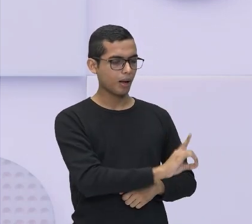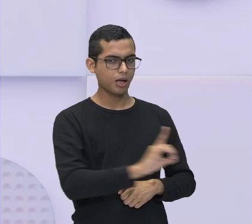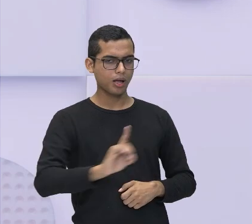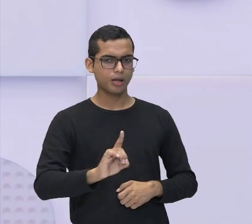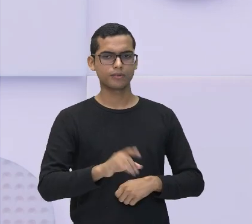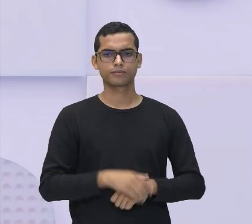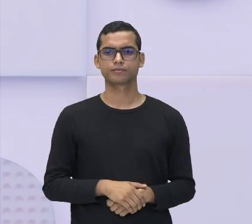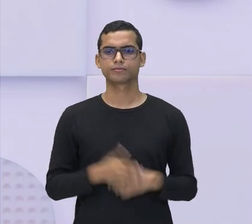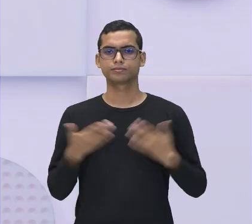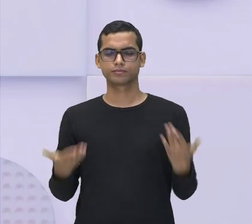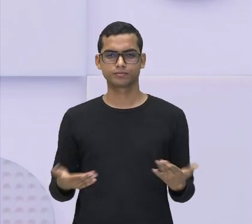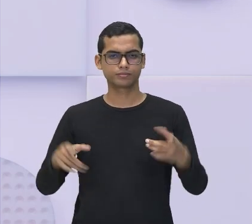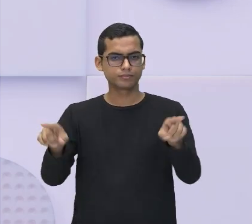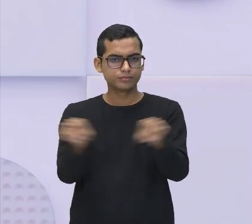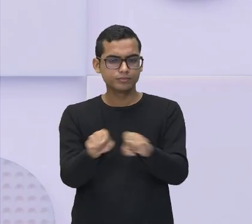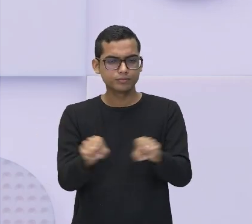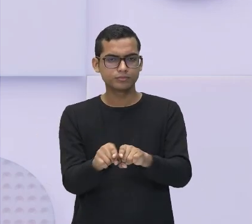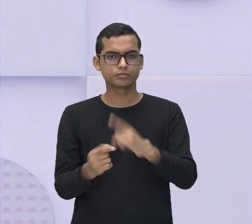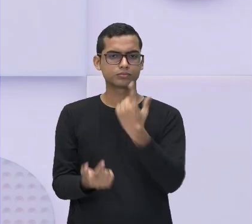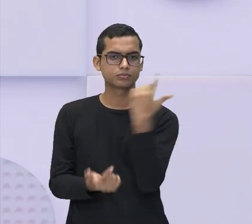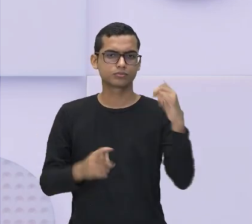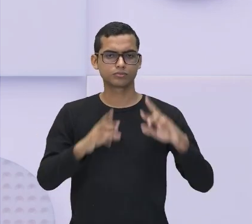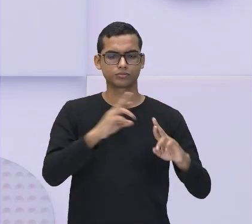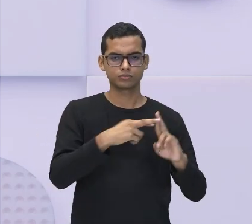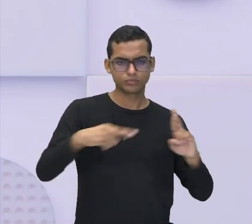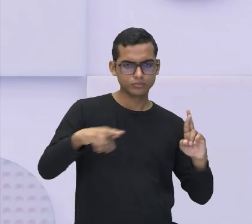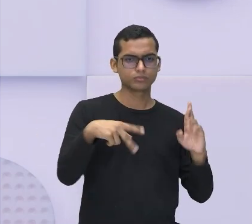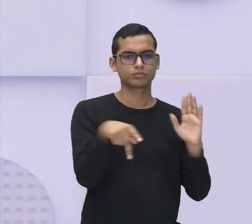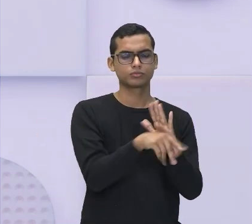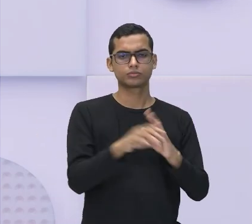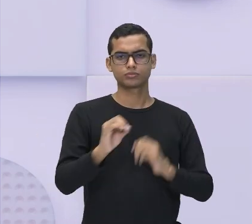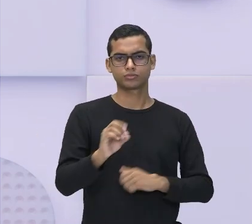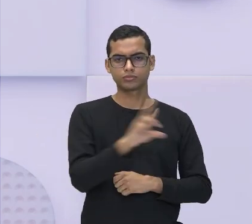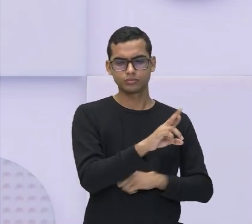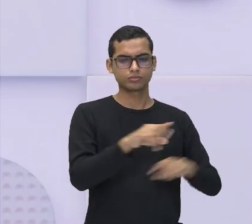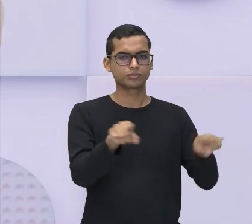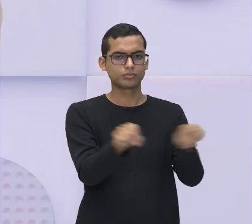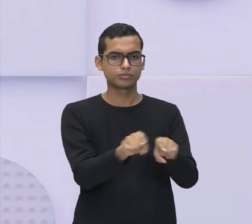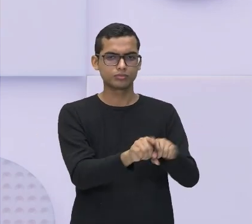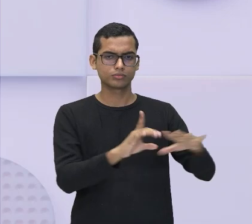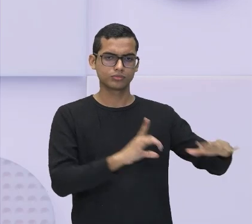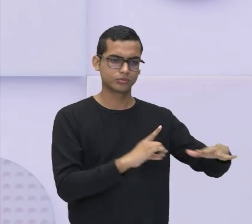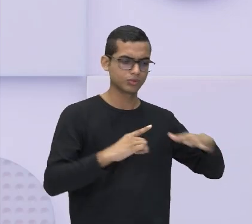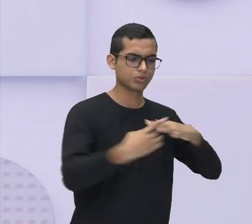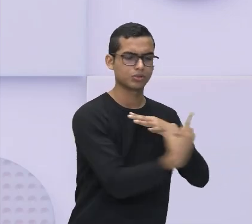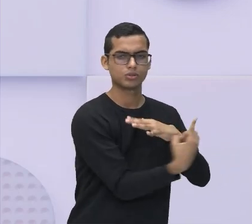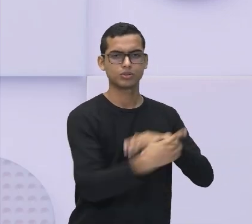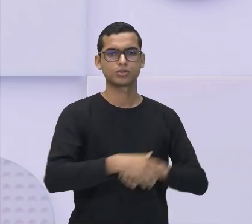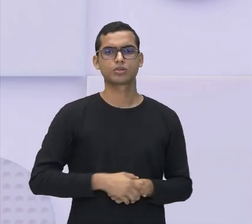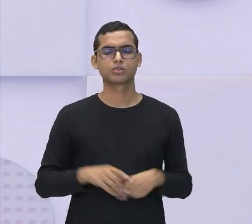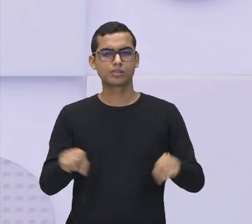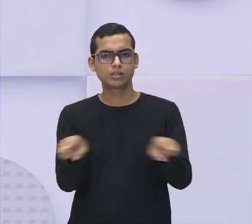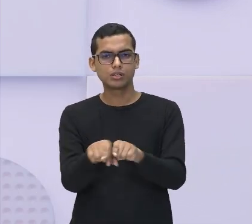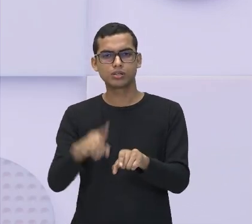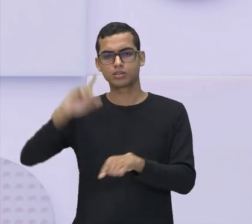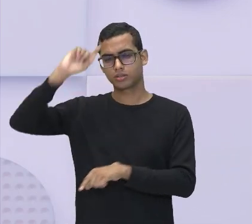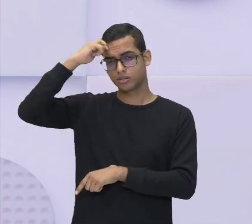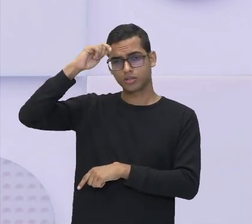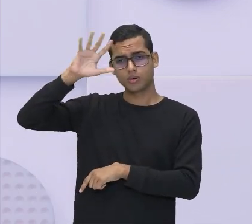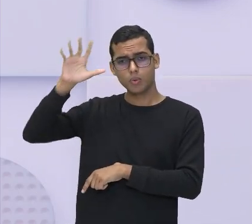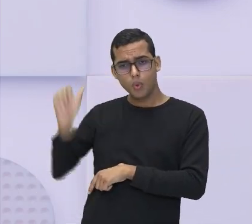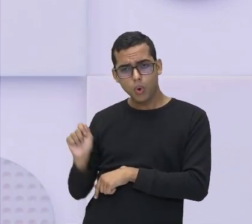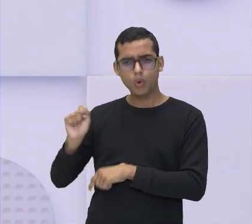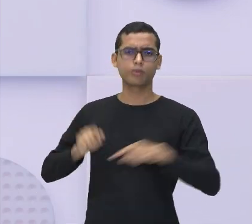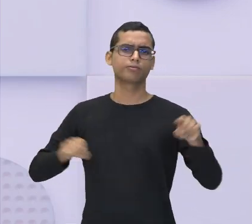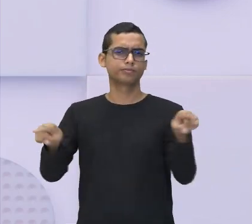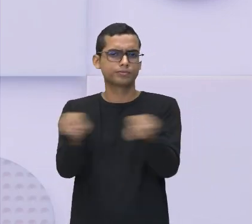também, porque não orientais, mas que são politeístas, as religiões de matriz africana, a partir